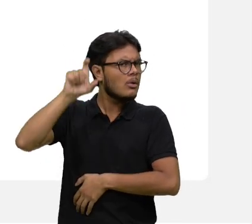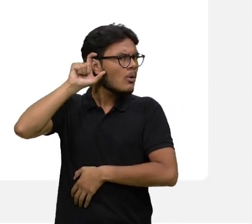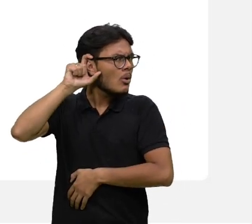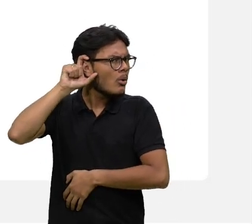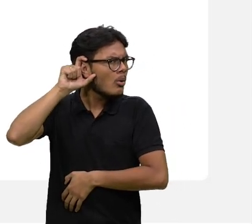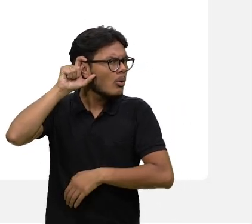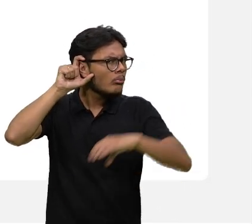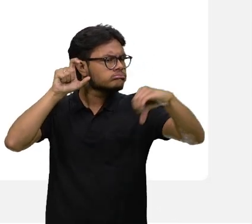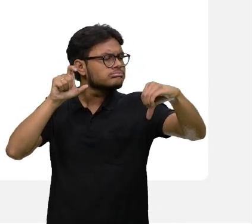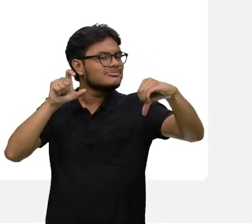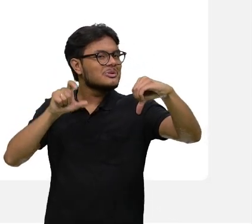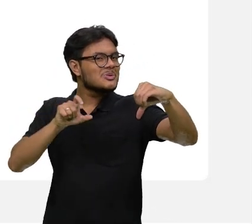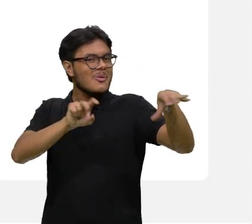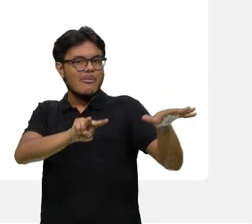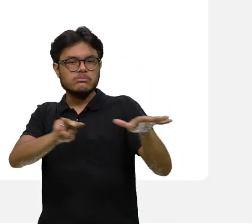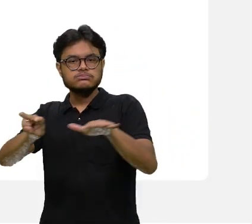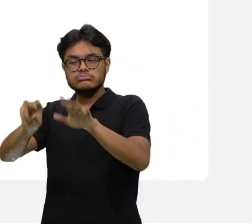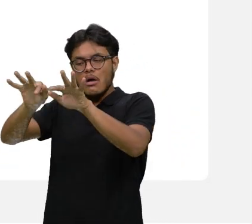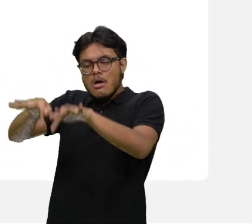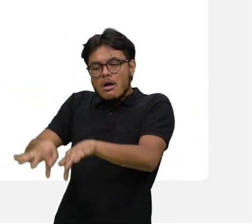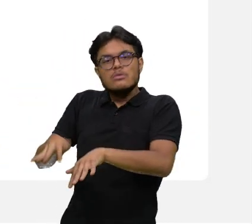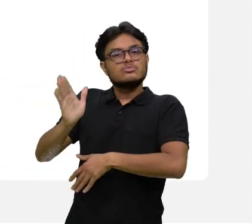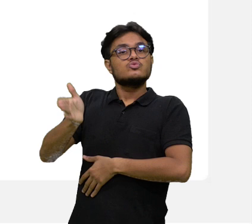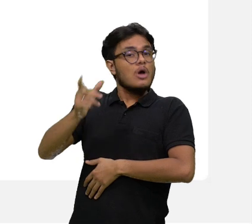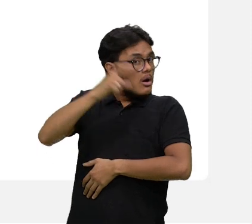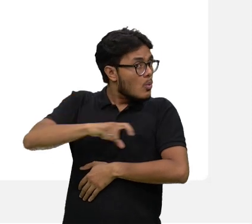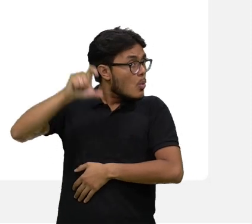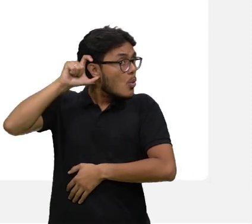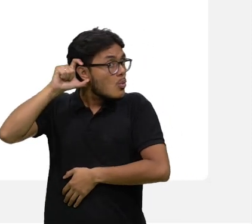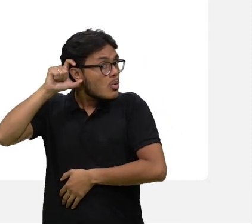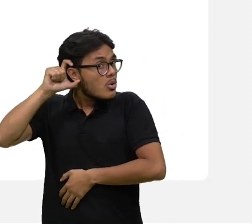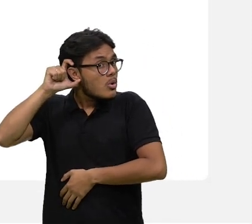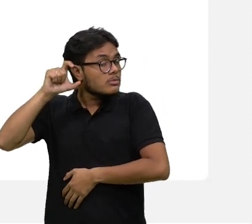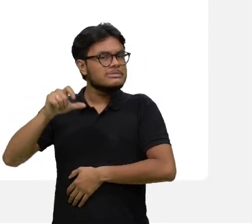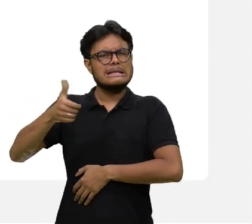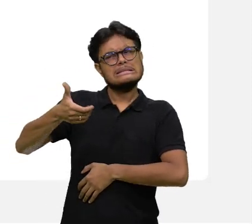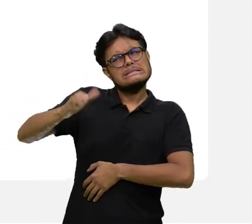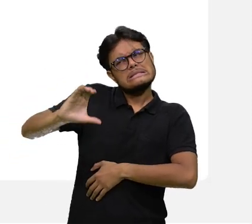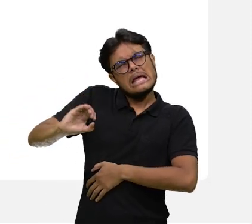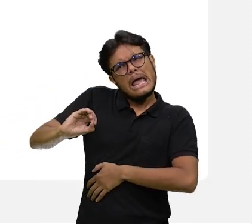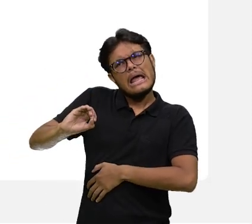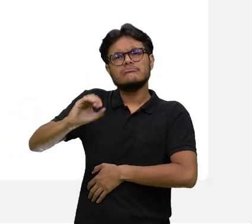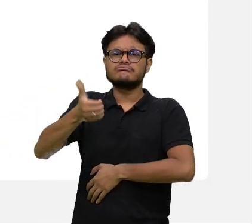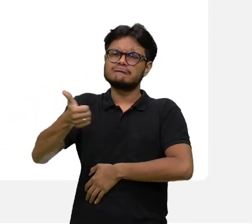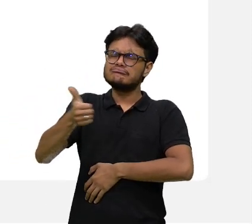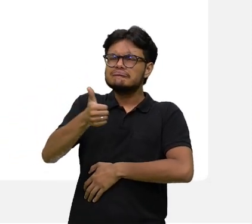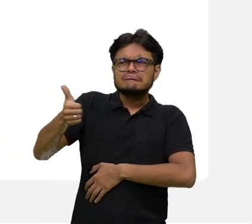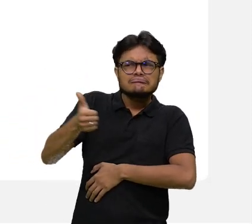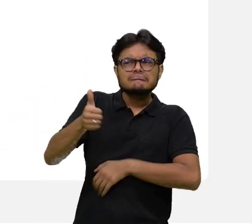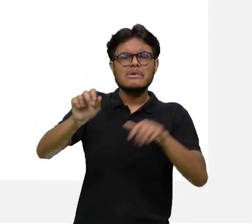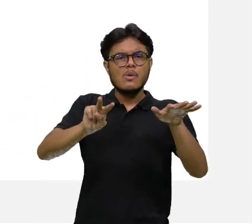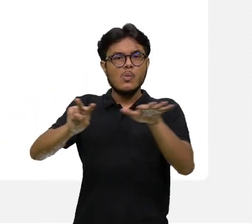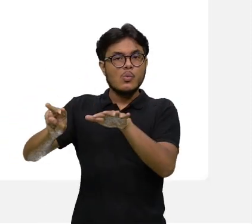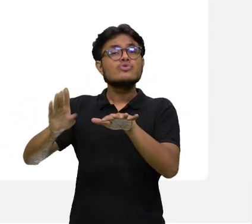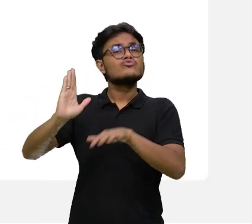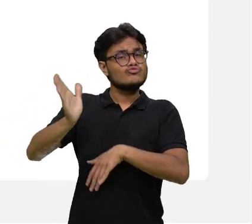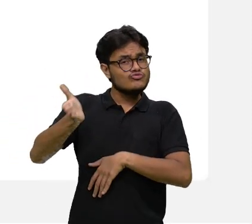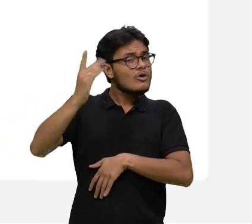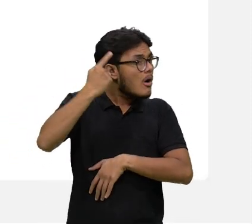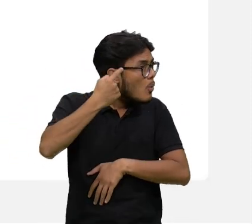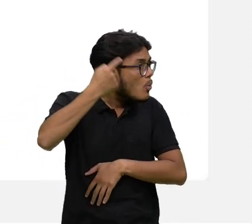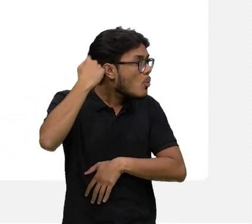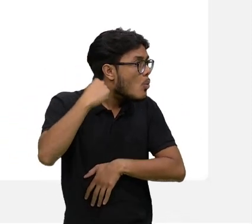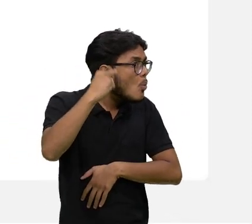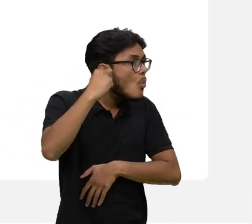9ª semana, do final da 9ª semana, na verdade, na 10ª semana, 11ª semana, os ouvidos aí